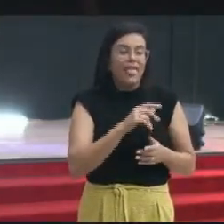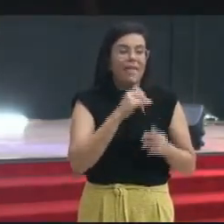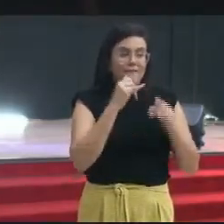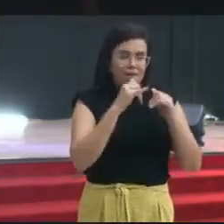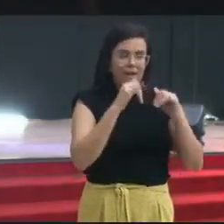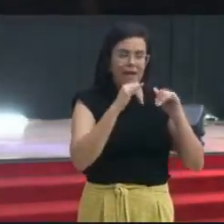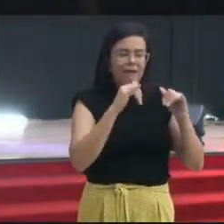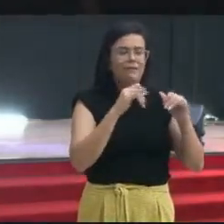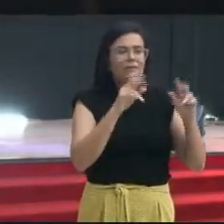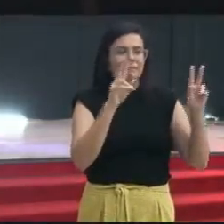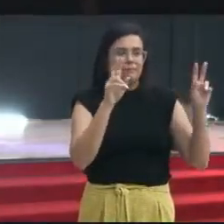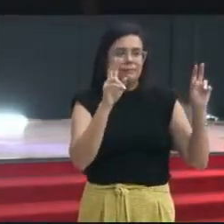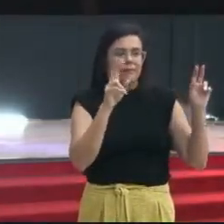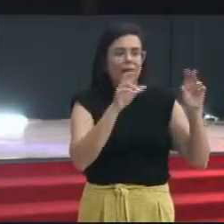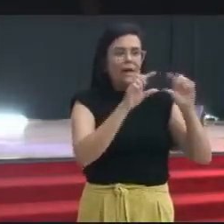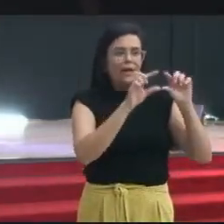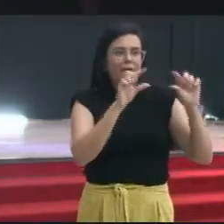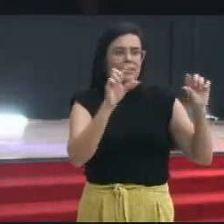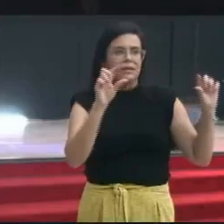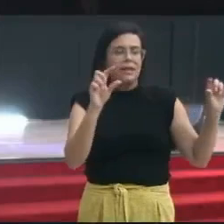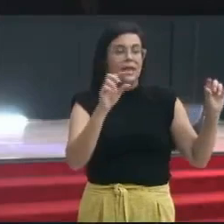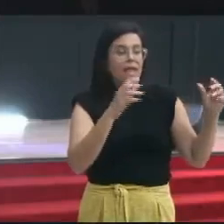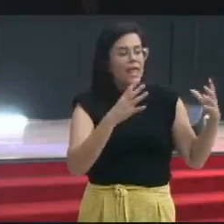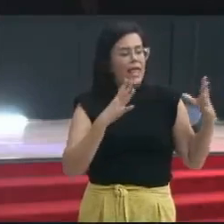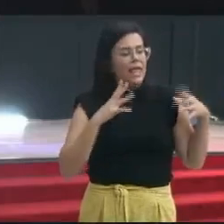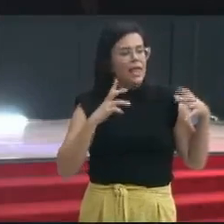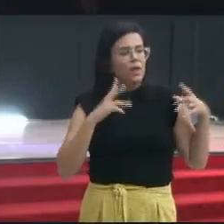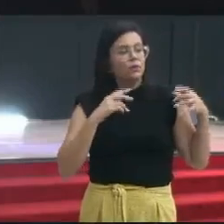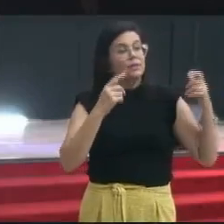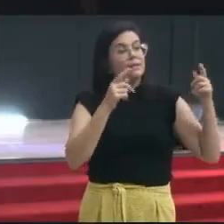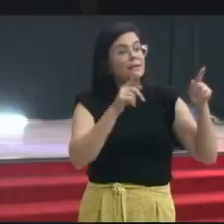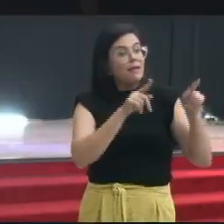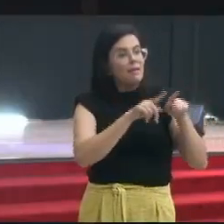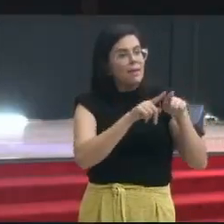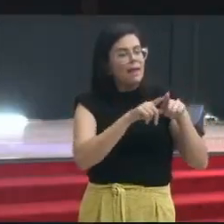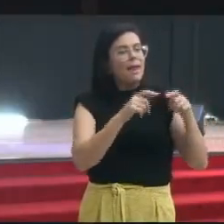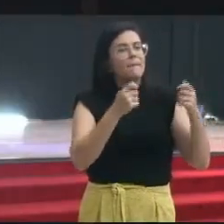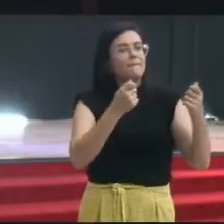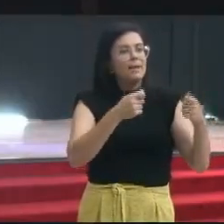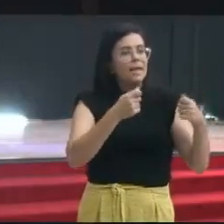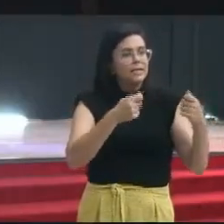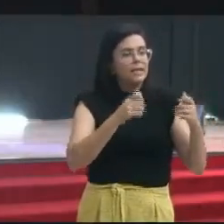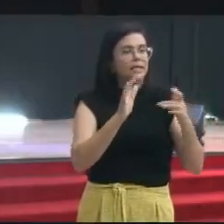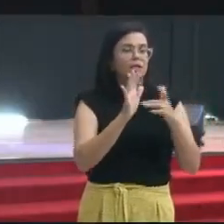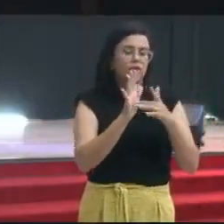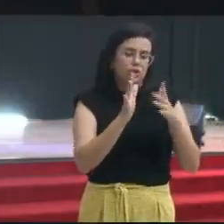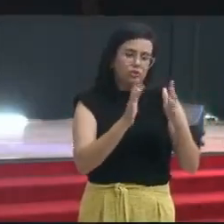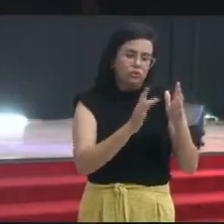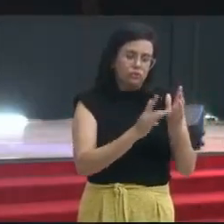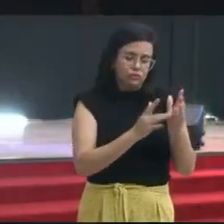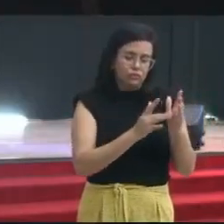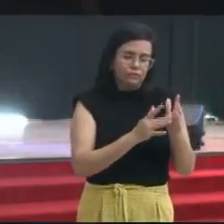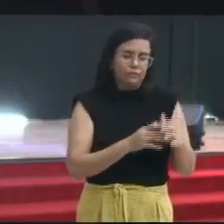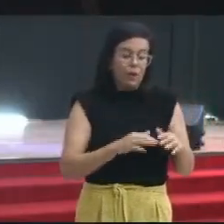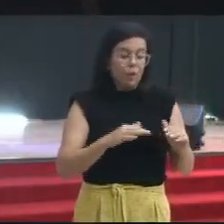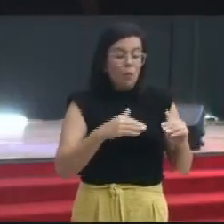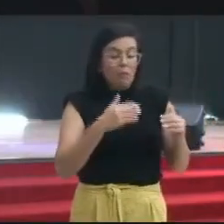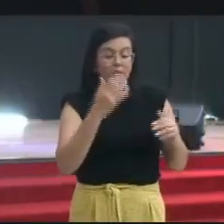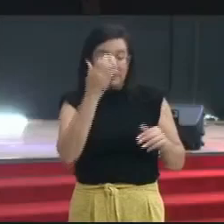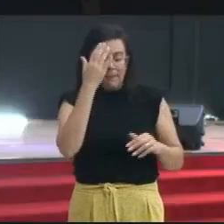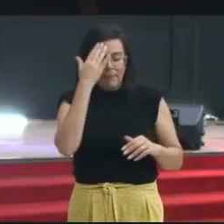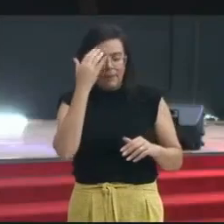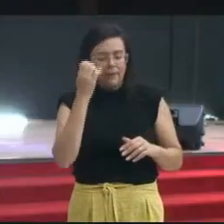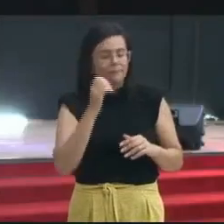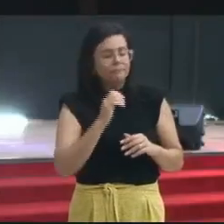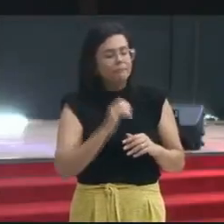precisam de Jesus. E ele, quando sabia que um bilionário, estava internado no Albert